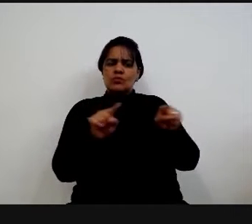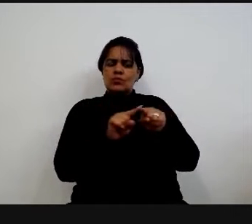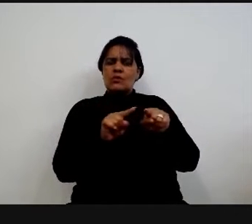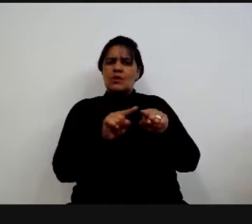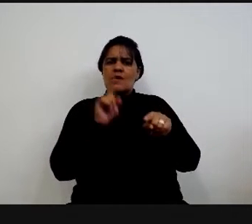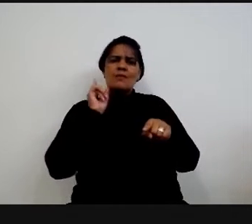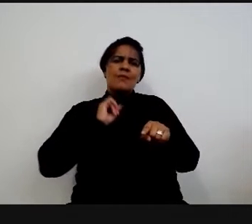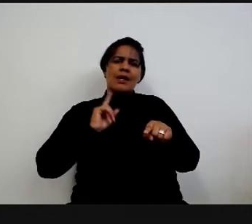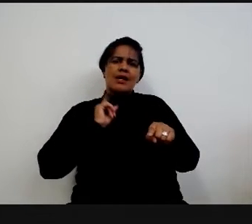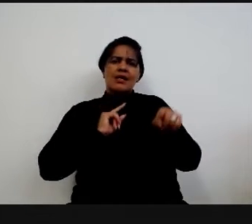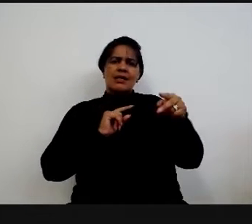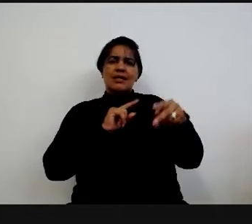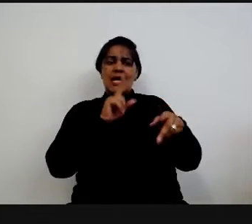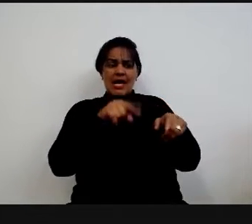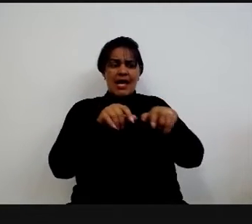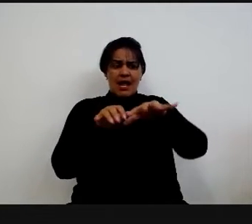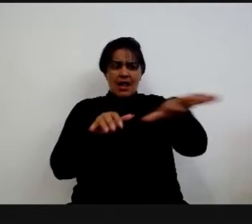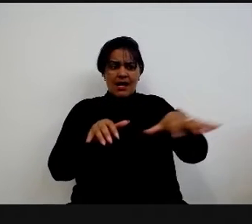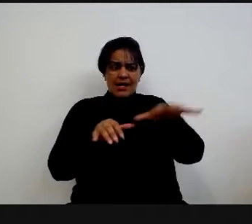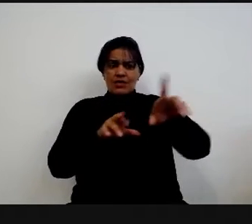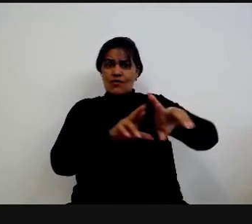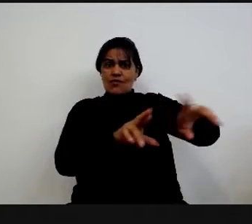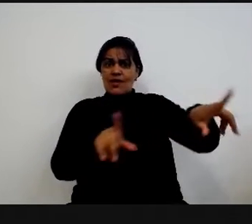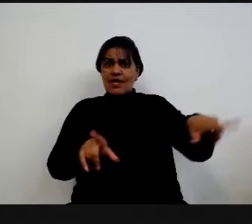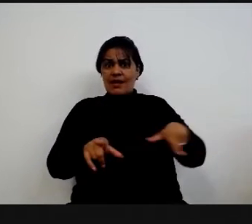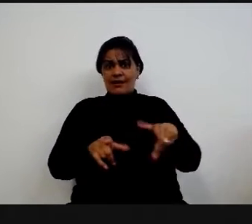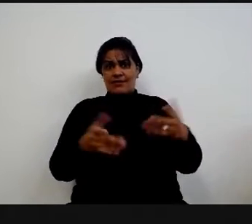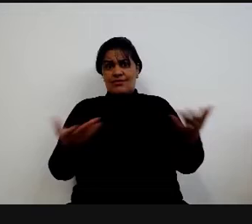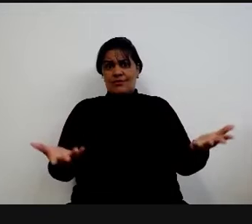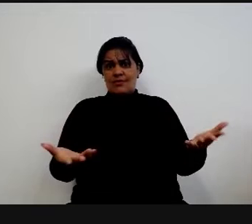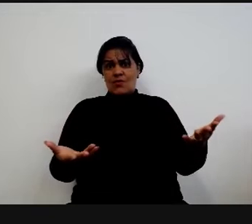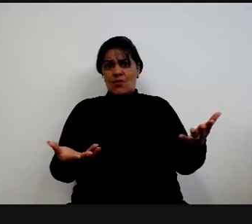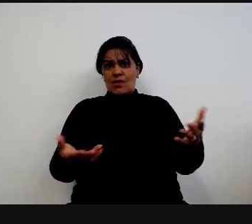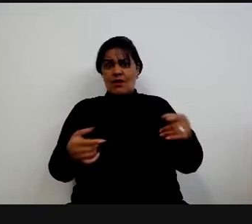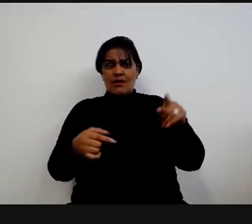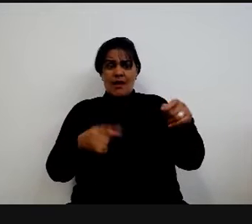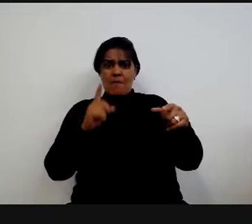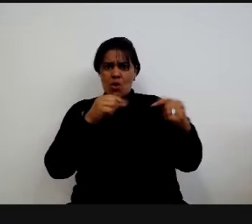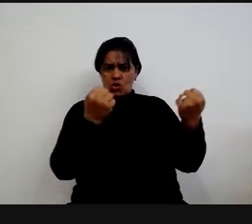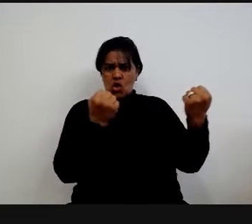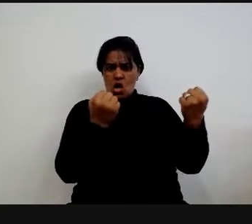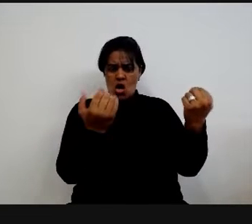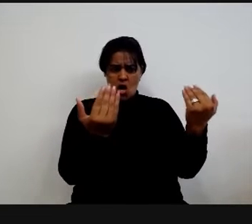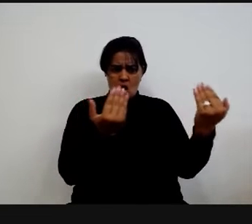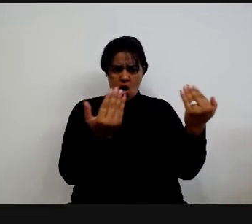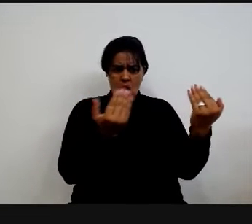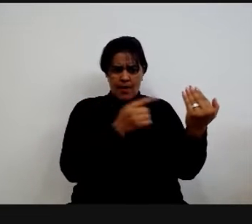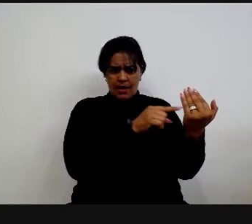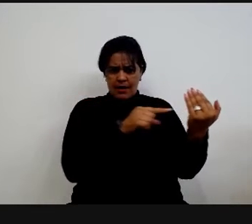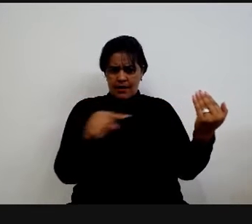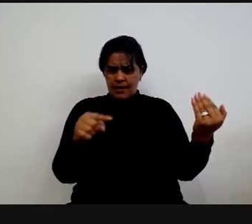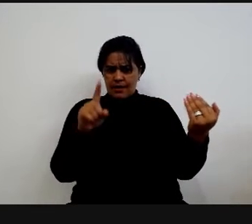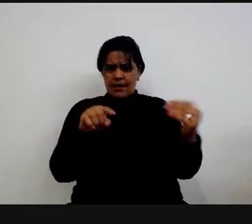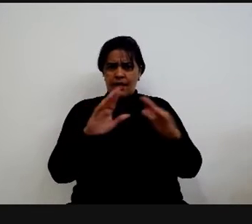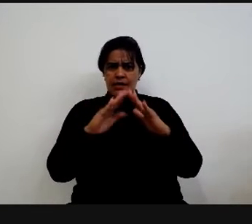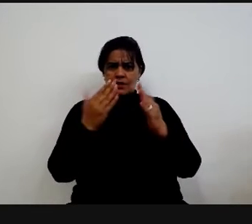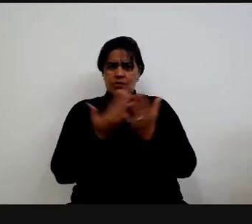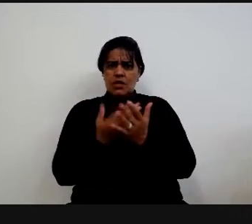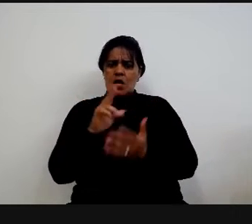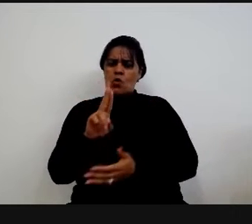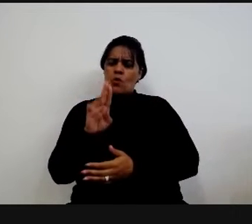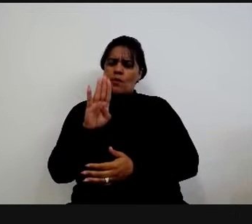regiões totalmente diferentes, distintas. Então, uma escola lá do norte de Minas não pode ser comparada com a escola que está oferecendo curso